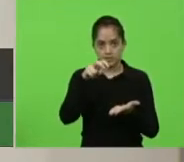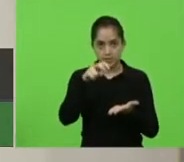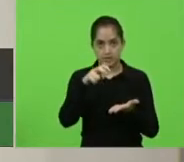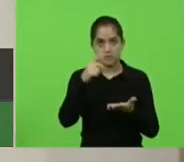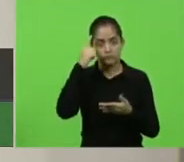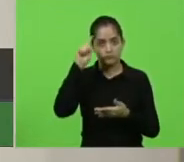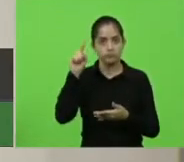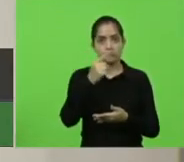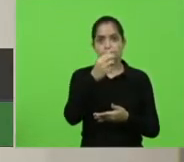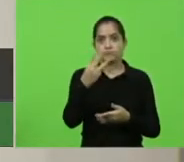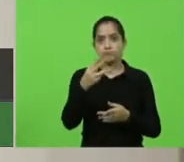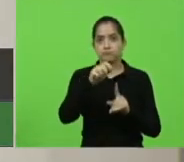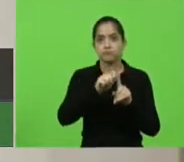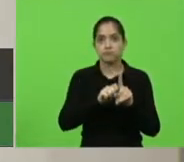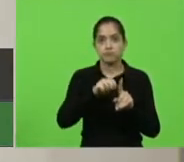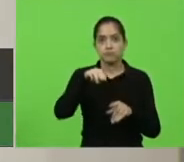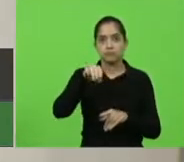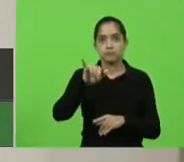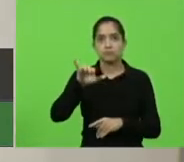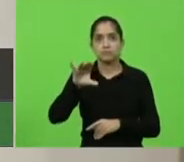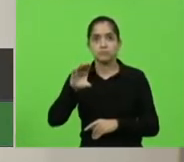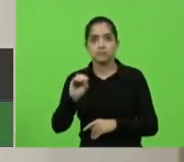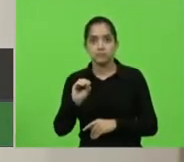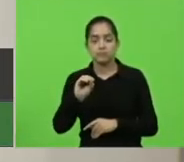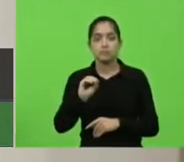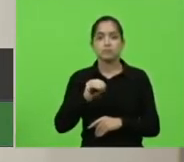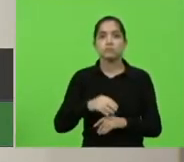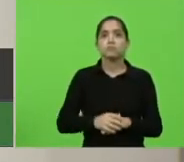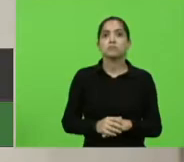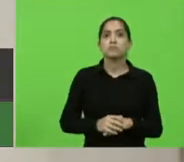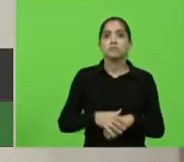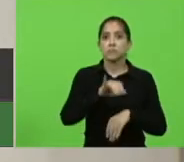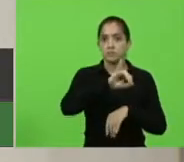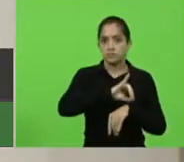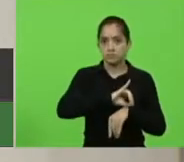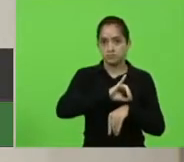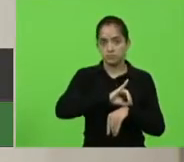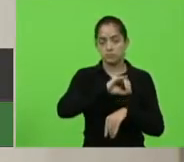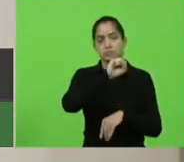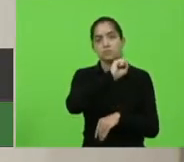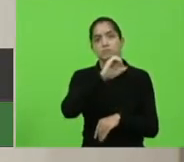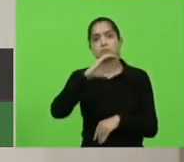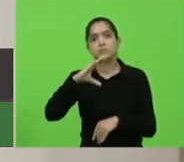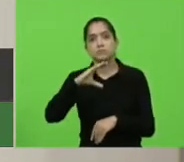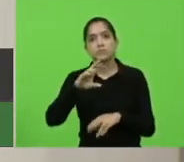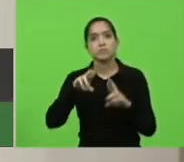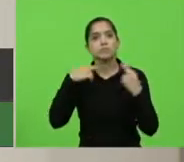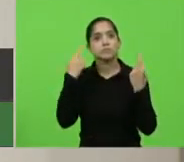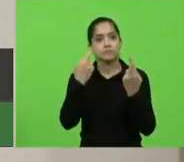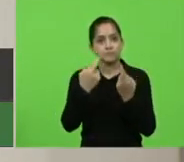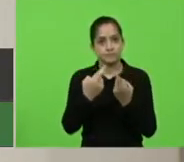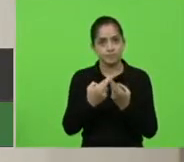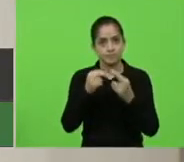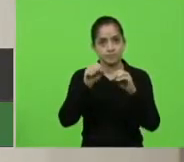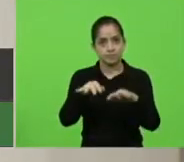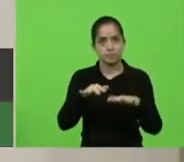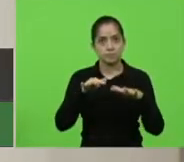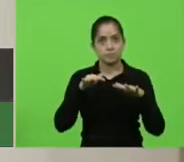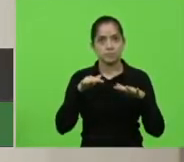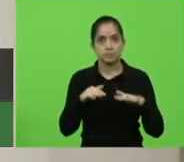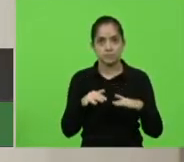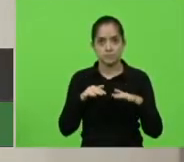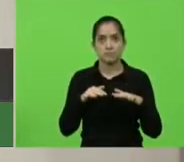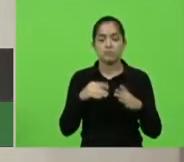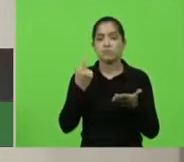maio de 2021, nesta cidade de Florianópolis, capital do Estado de Santa Catarina, reuniu-se a Assembleia Legislativa em